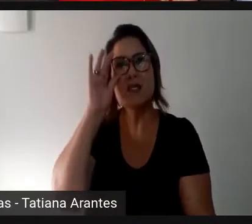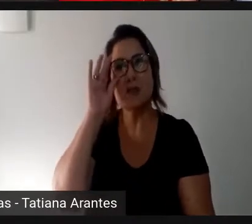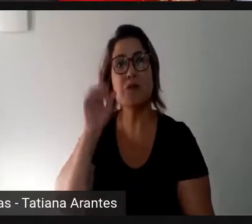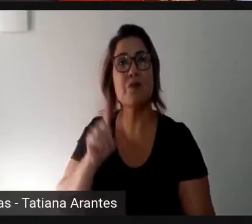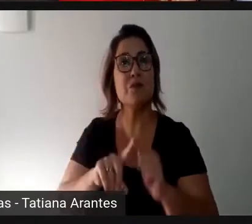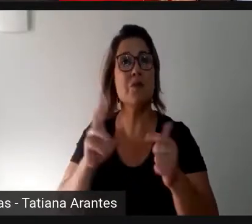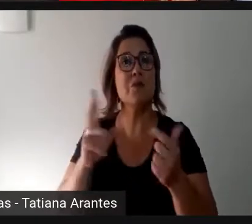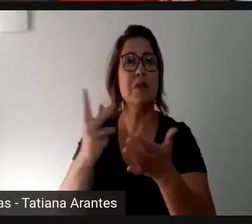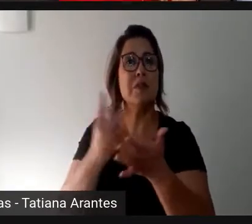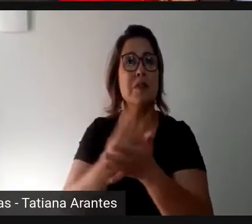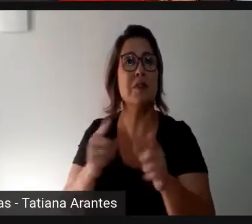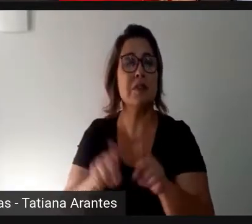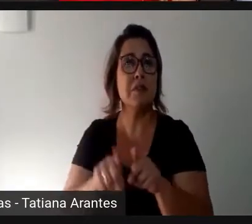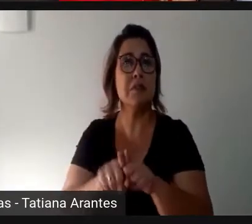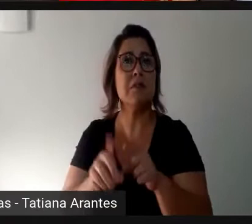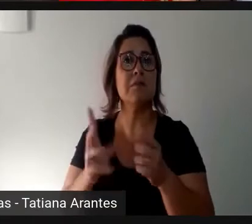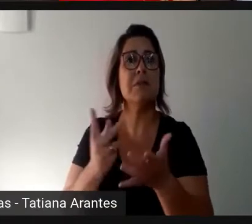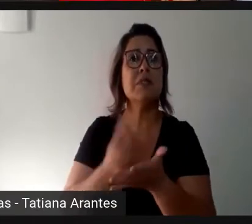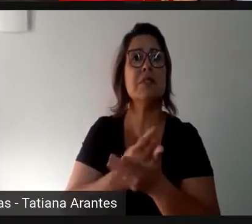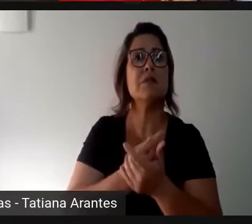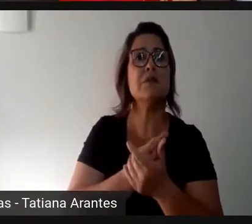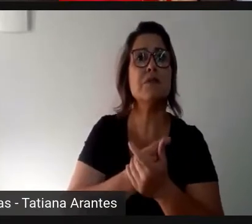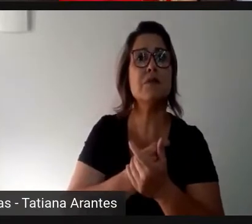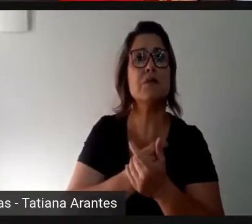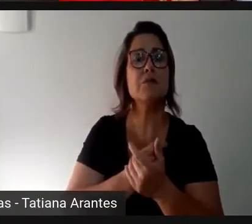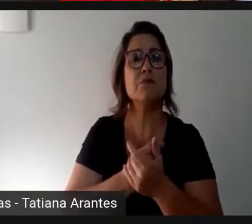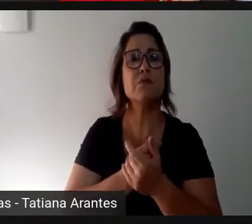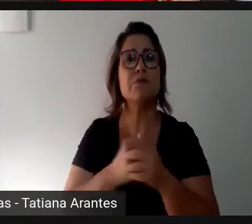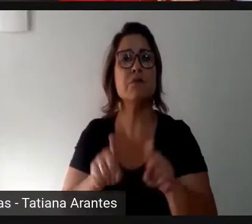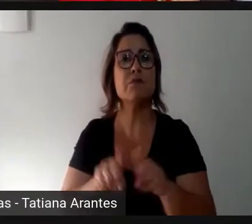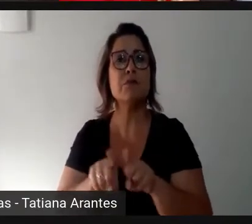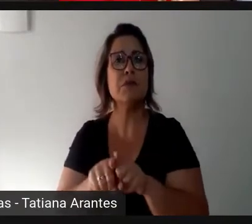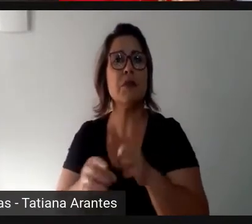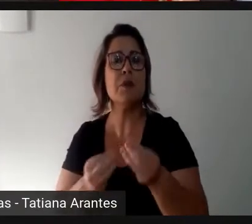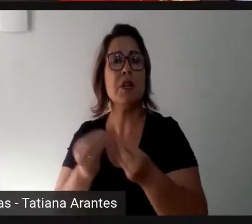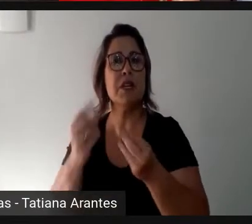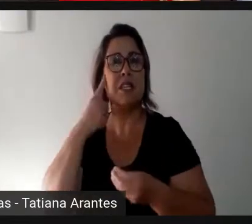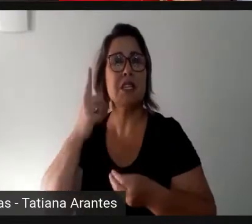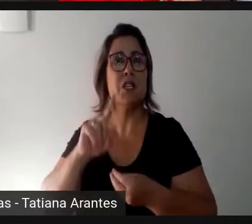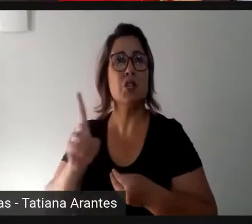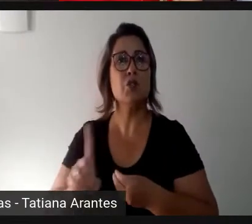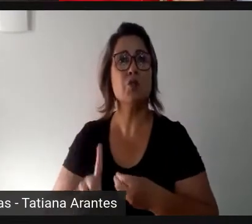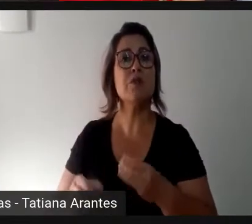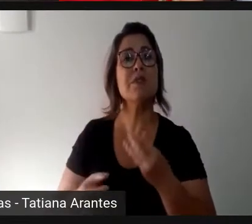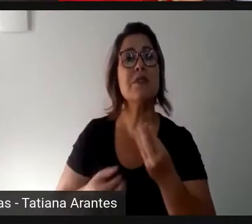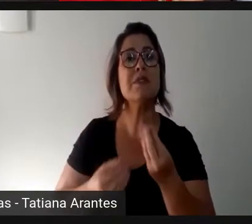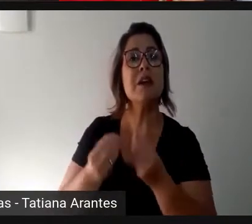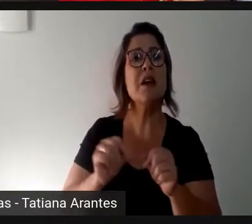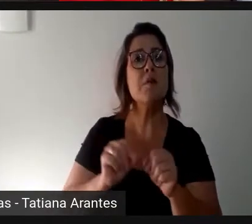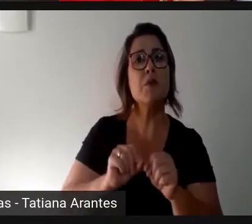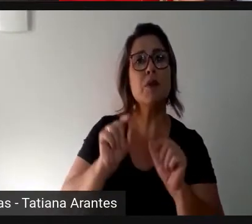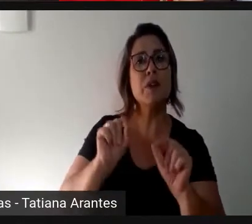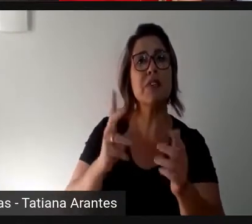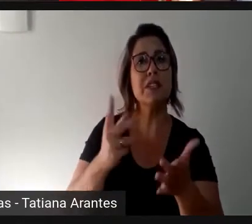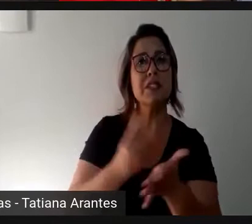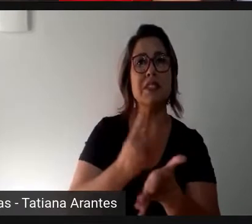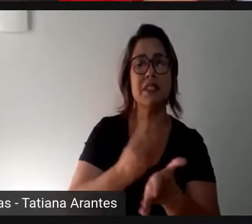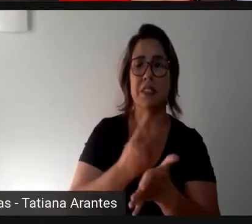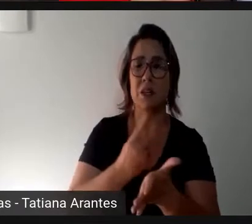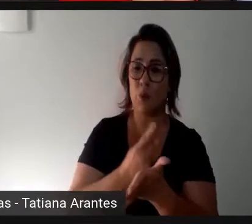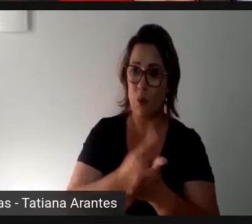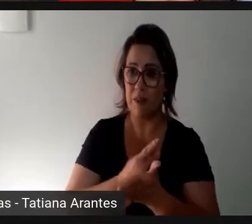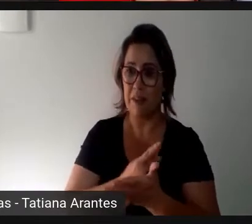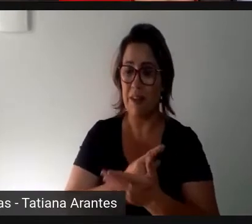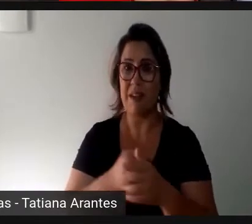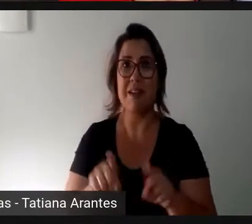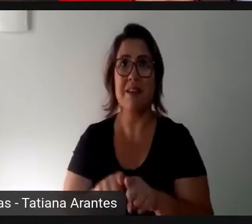é imprudência, é temerariedade. O gestor que não sabe onde está o seu risco, aonde ele pode errar, e esse erro vai levar